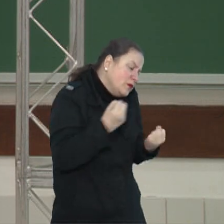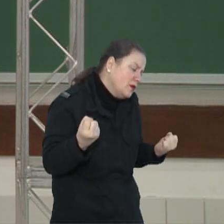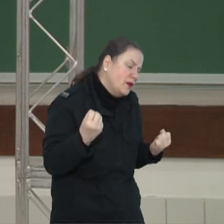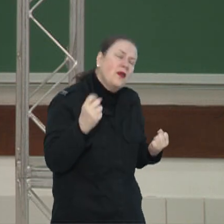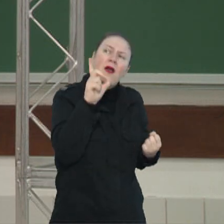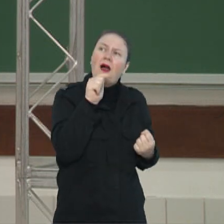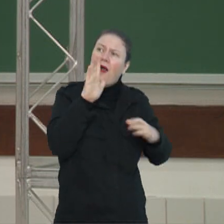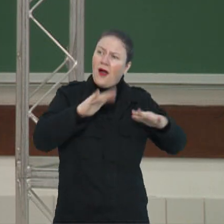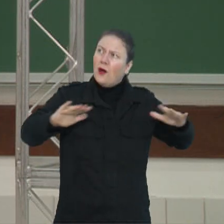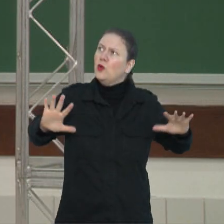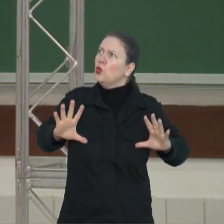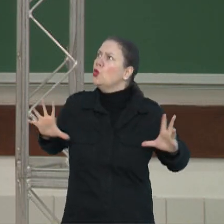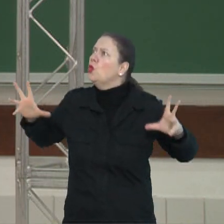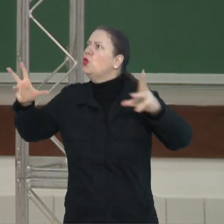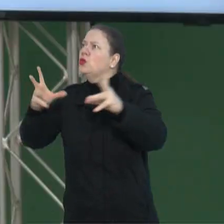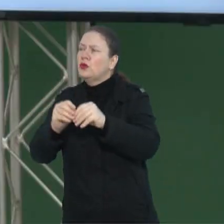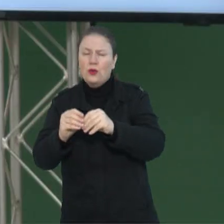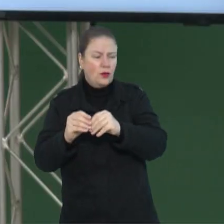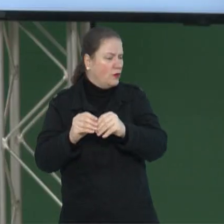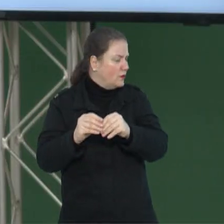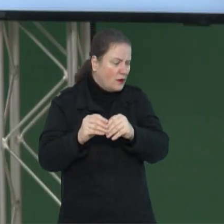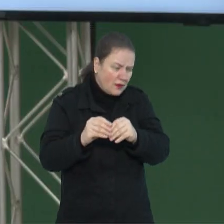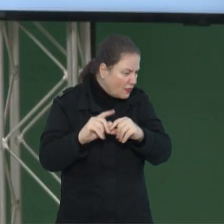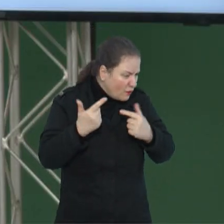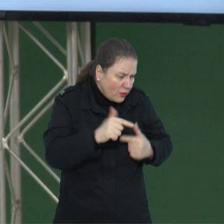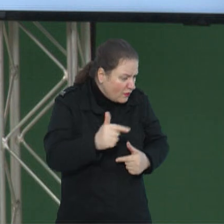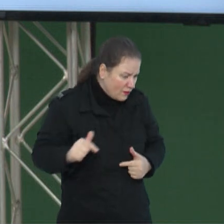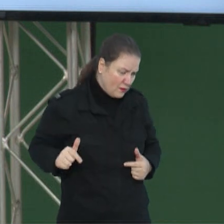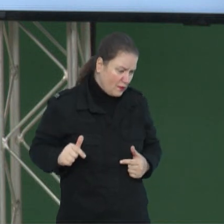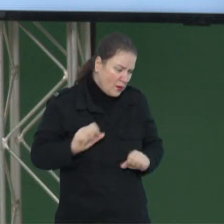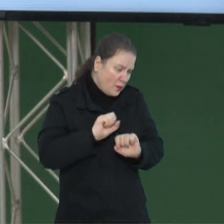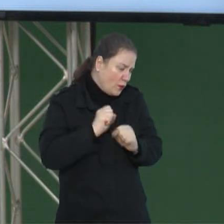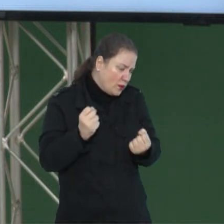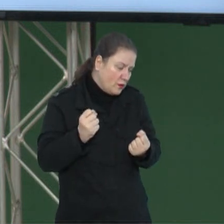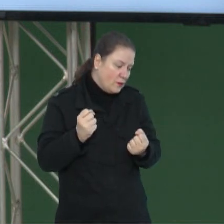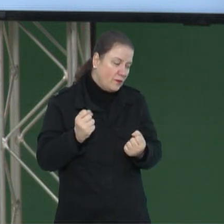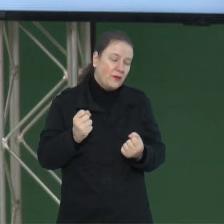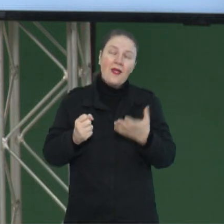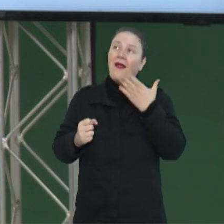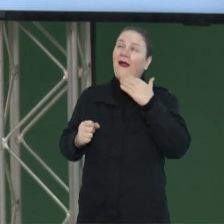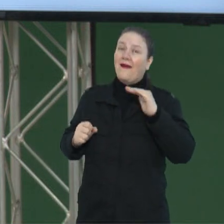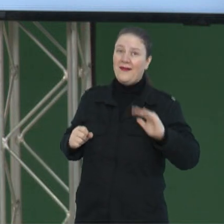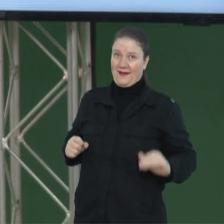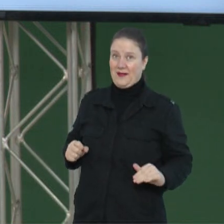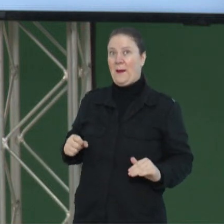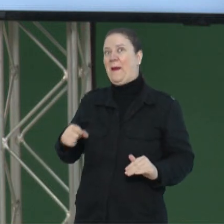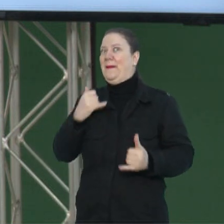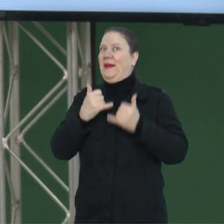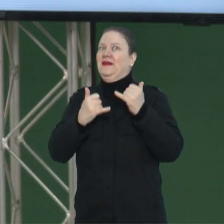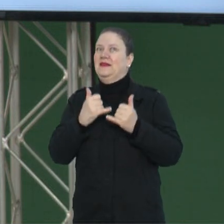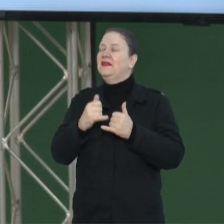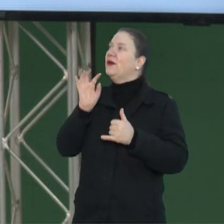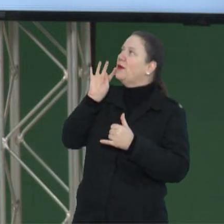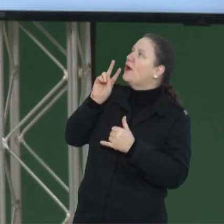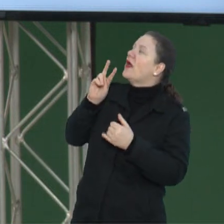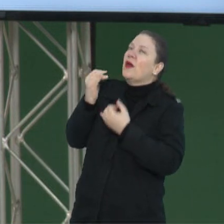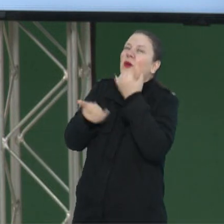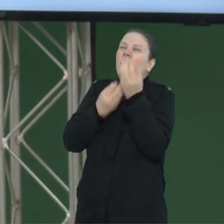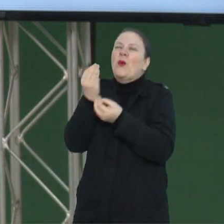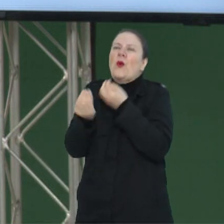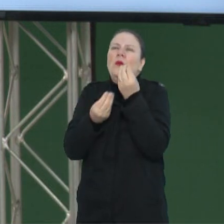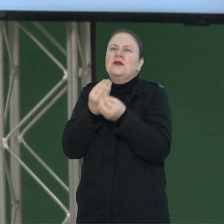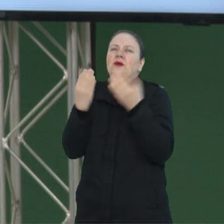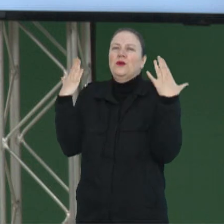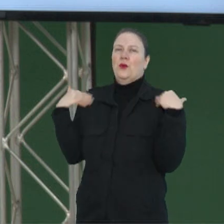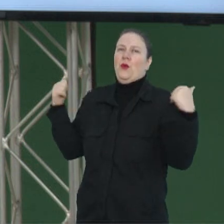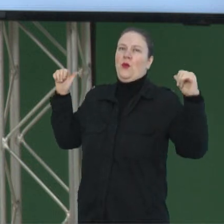mar caber nesse buraco. E daí há uma revelação, né, de que na verdade essa criança era um anjo, né, que vira para Santo Agostinho e diz, né, é